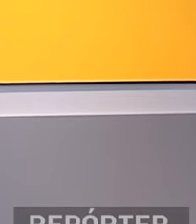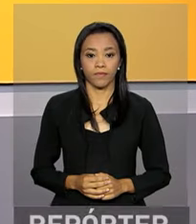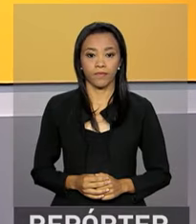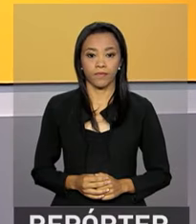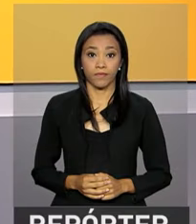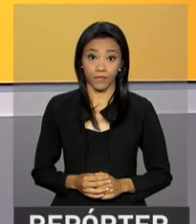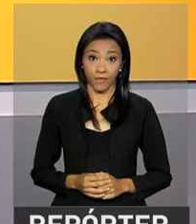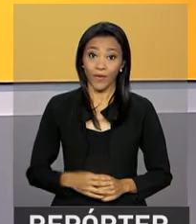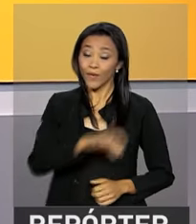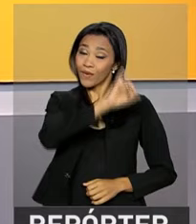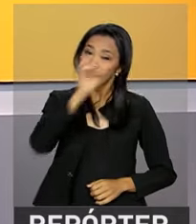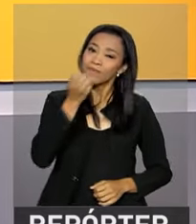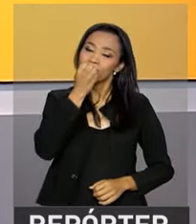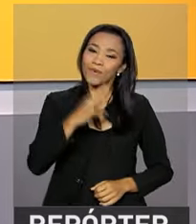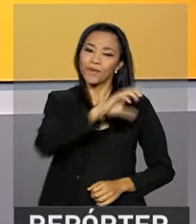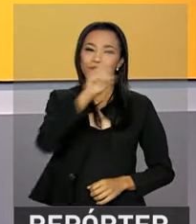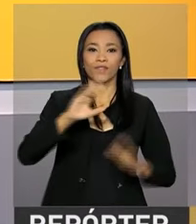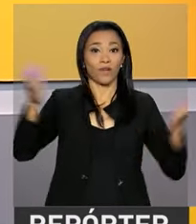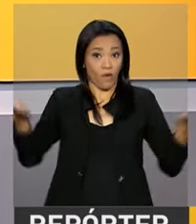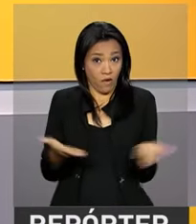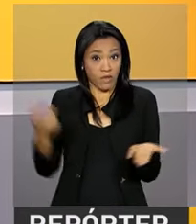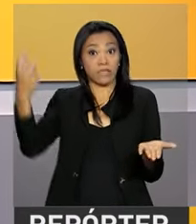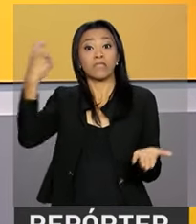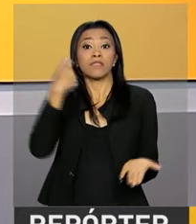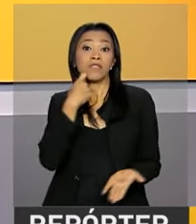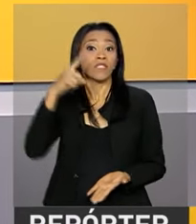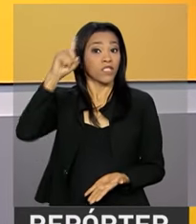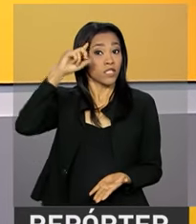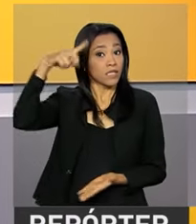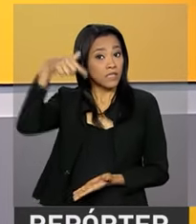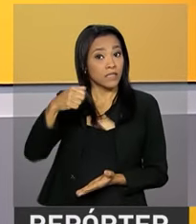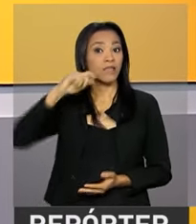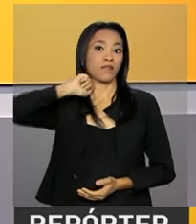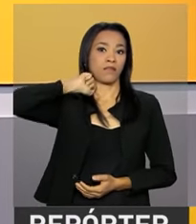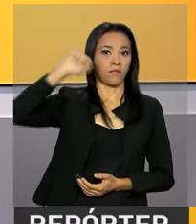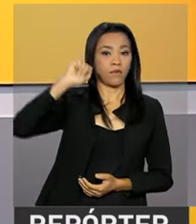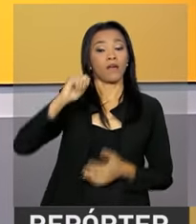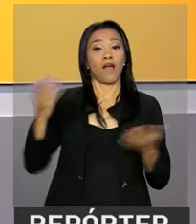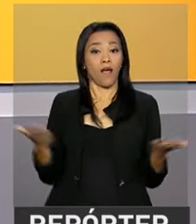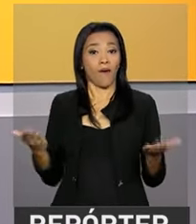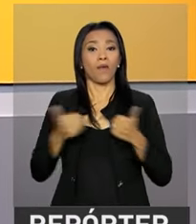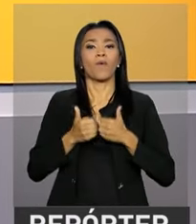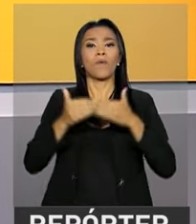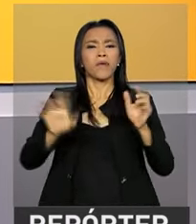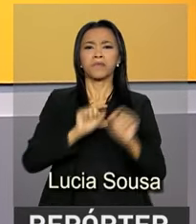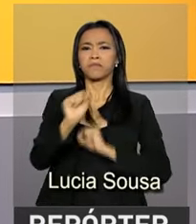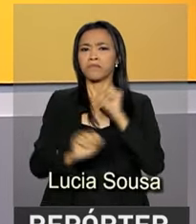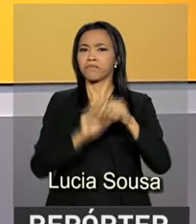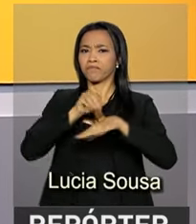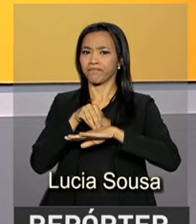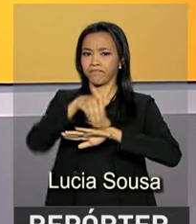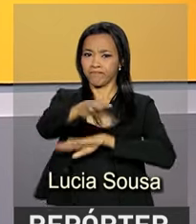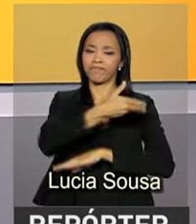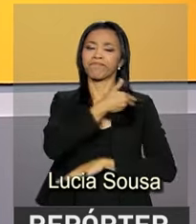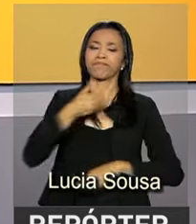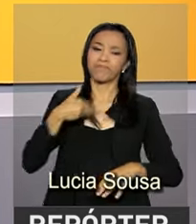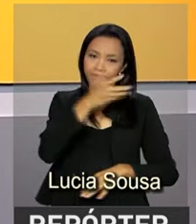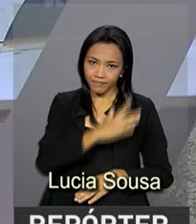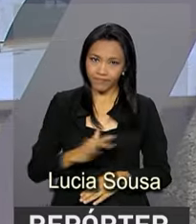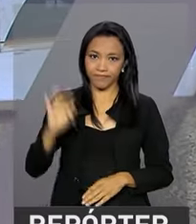ao bom dia para você hoje é sexta feira 7 de abril report ibr começa agora com as notícias do governo